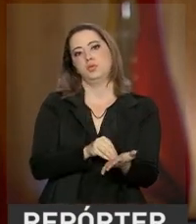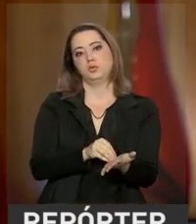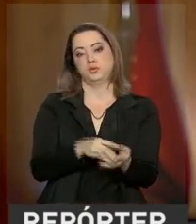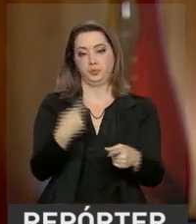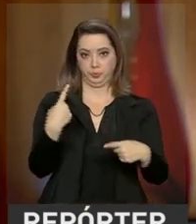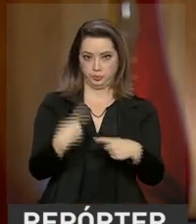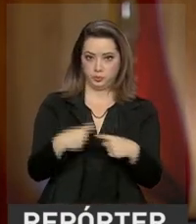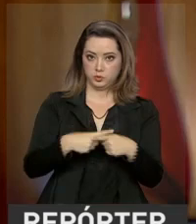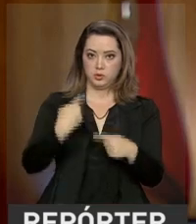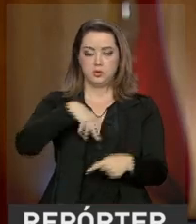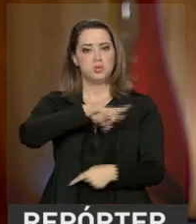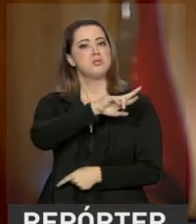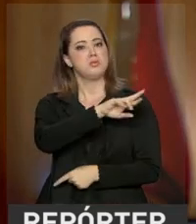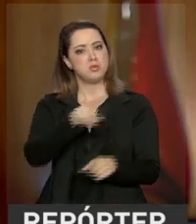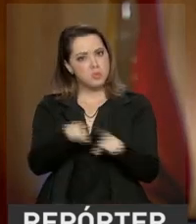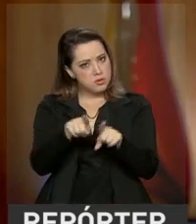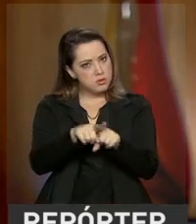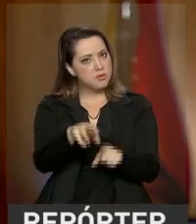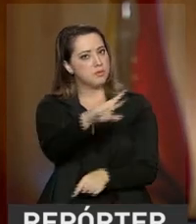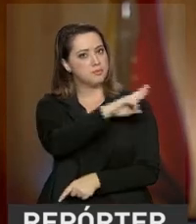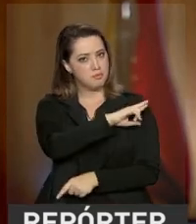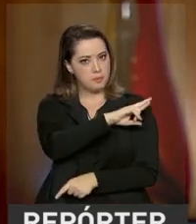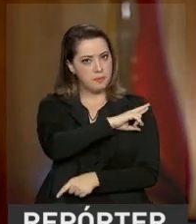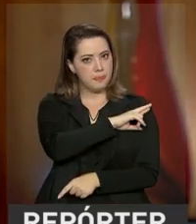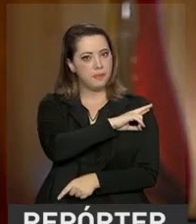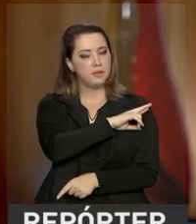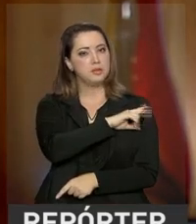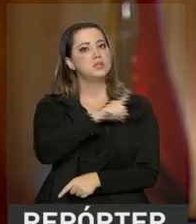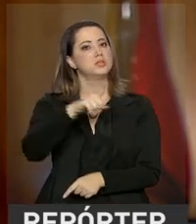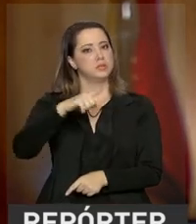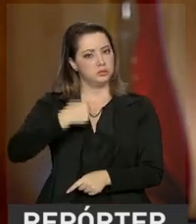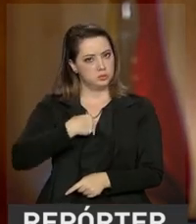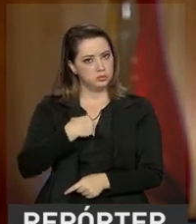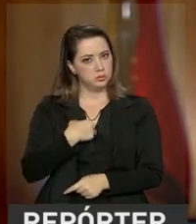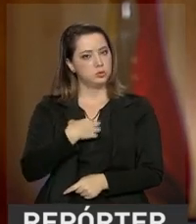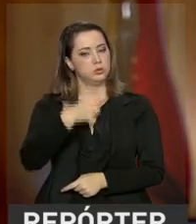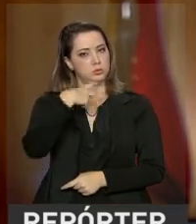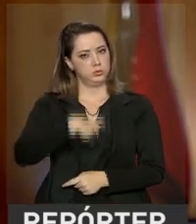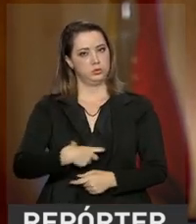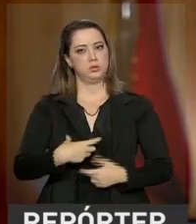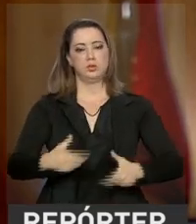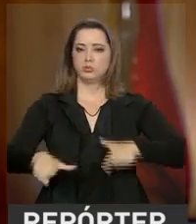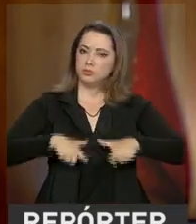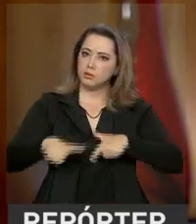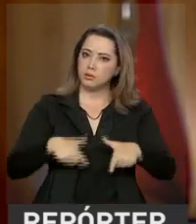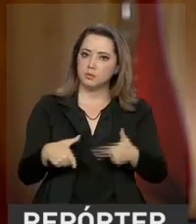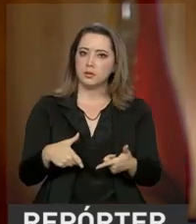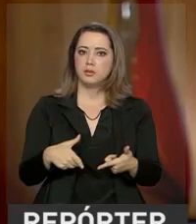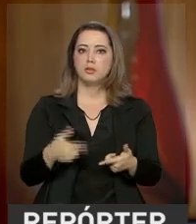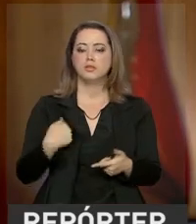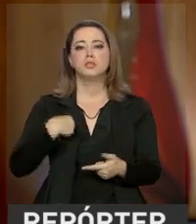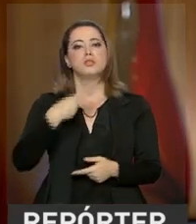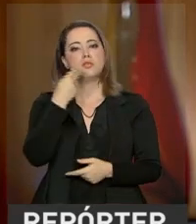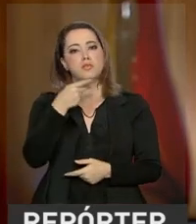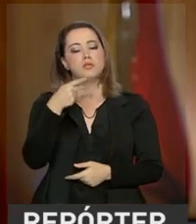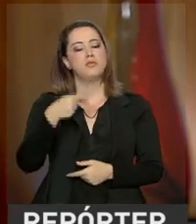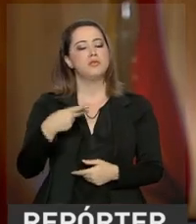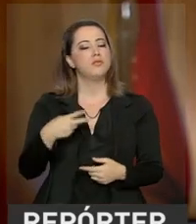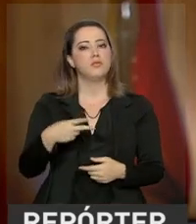razão e com a responsabilidade que decorre do cargo que desempenho nesse momento posso dizer tranquilamente